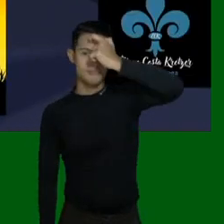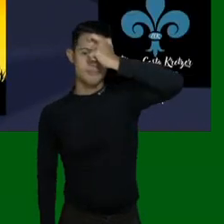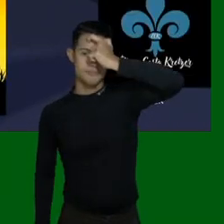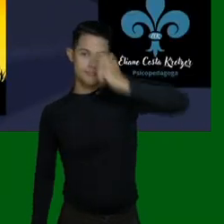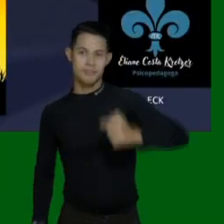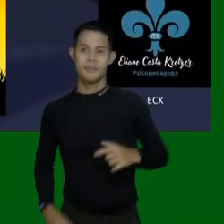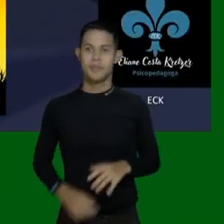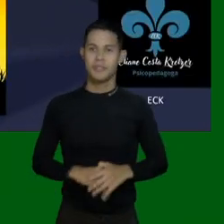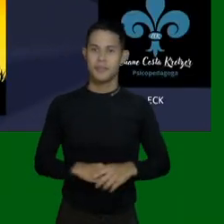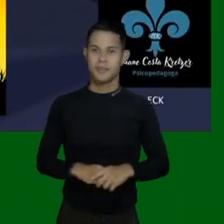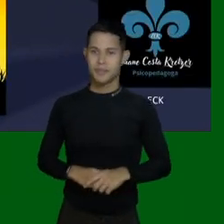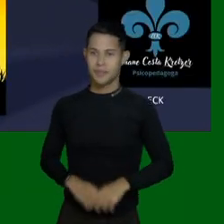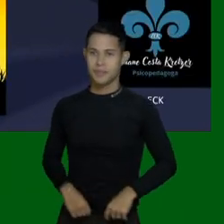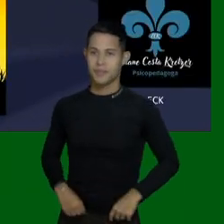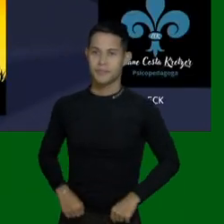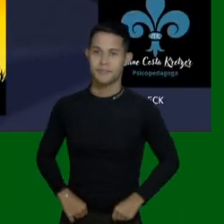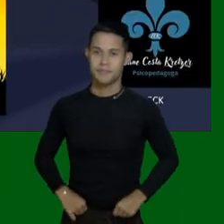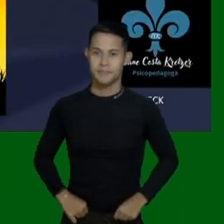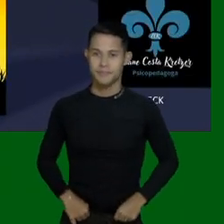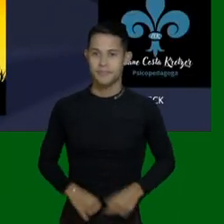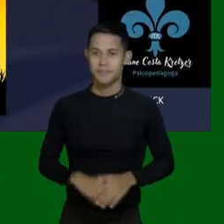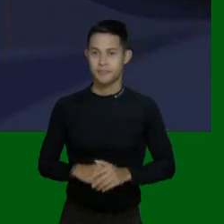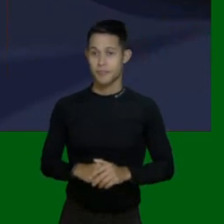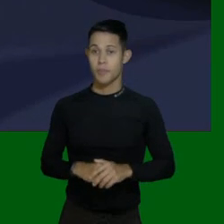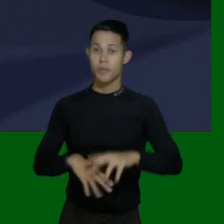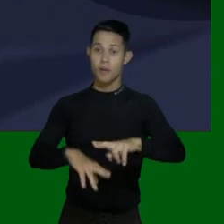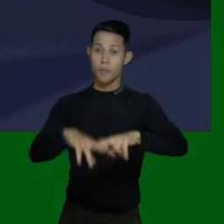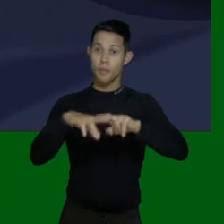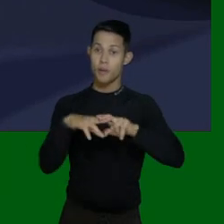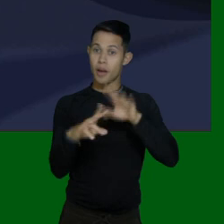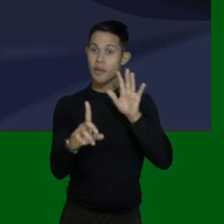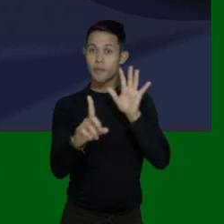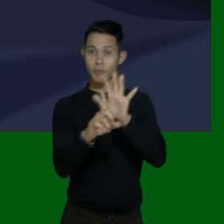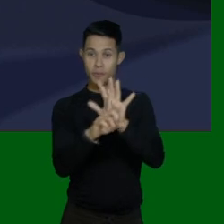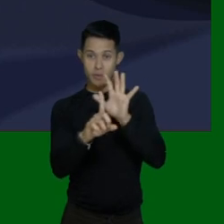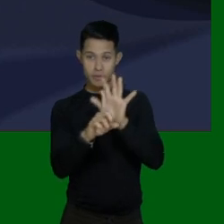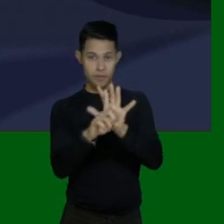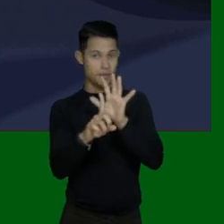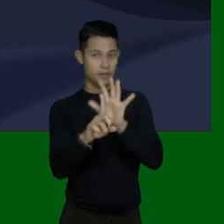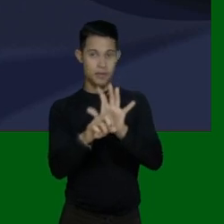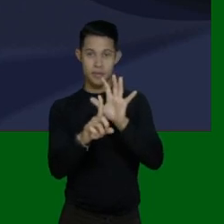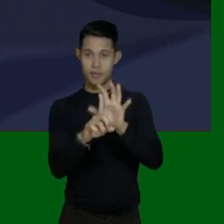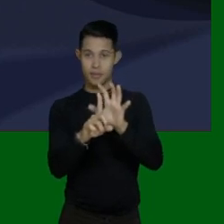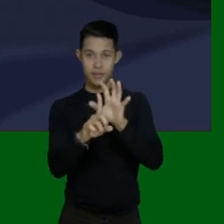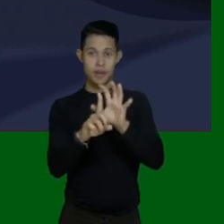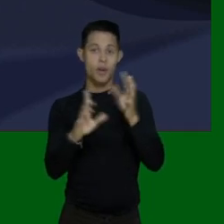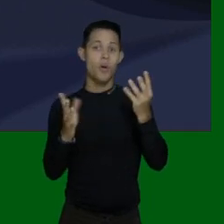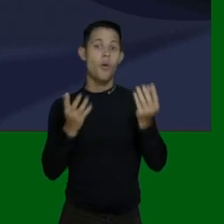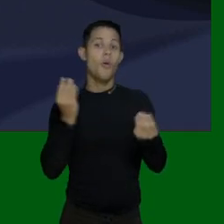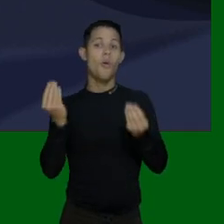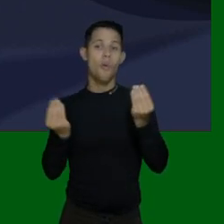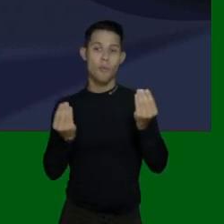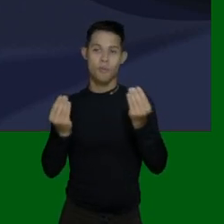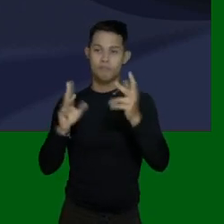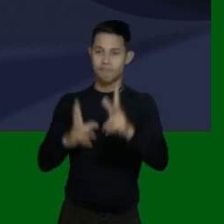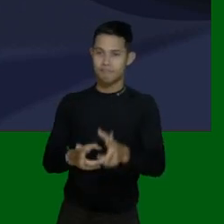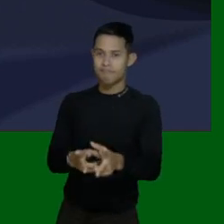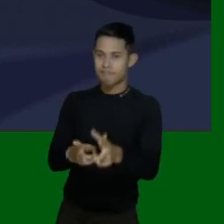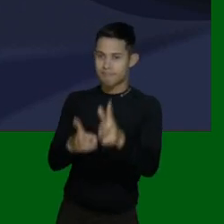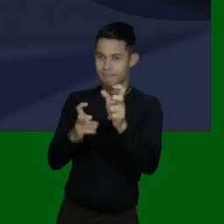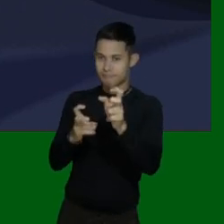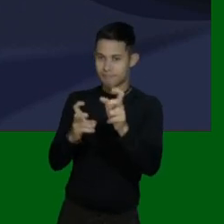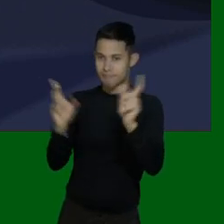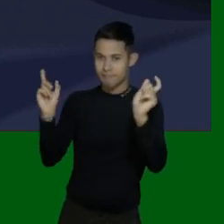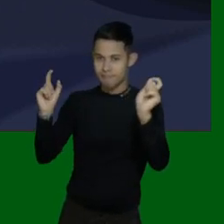psicopedagógica então Ela implica em dar muitos saltos em perceber esse potencial